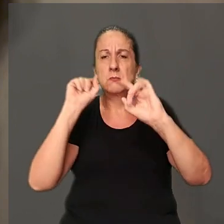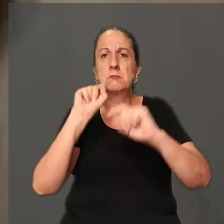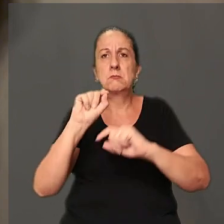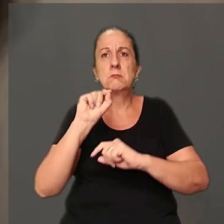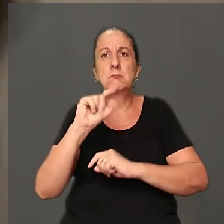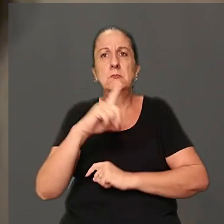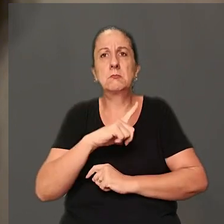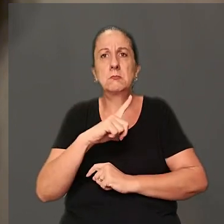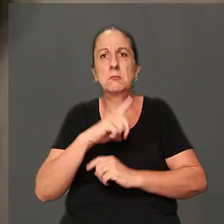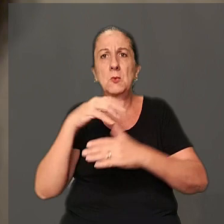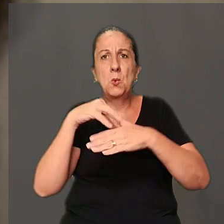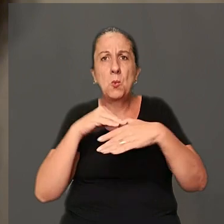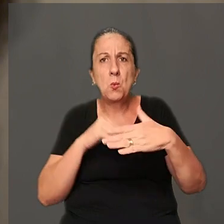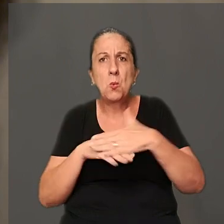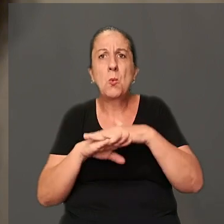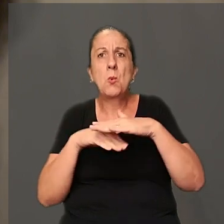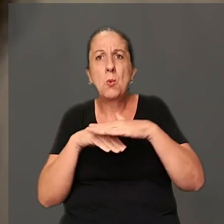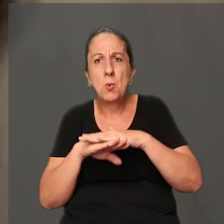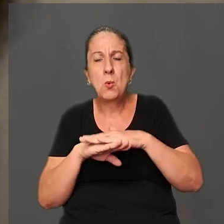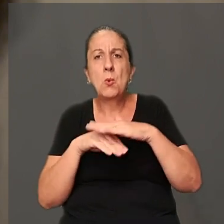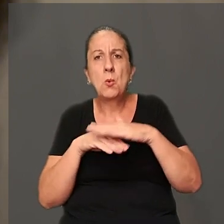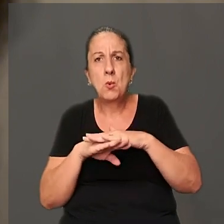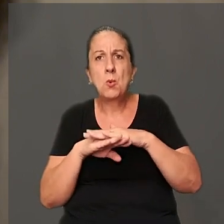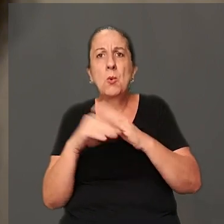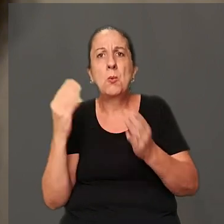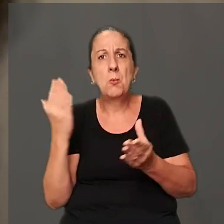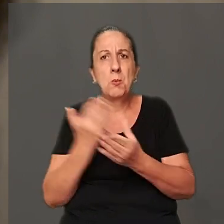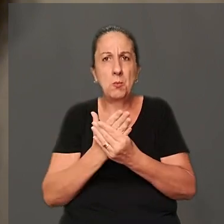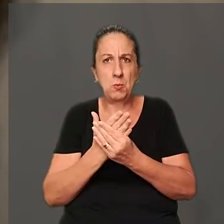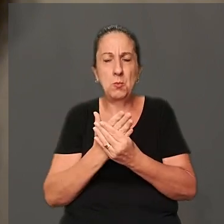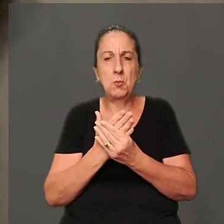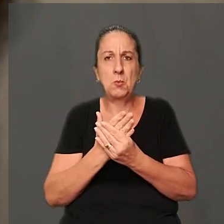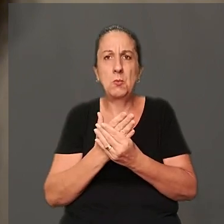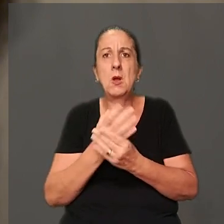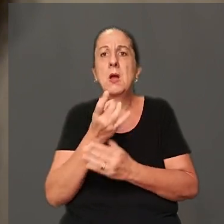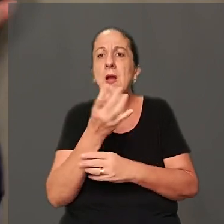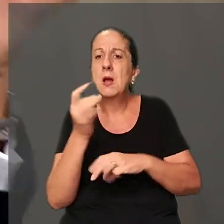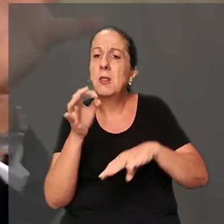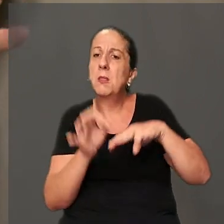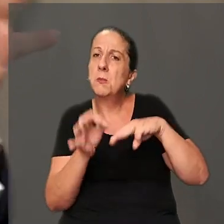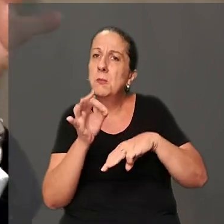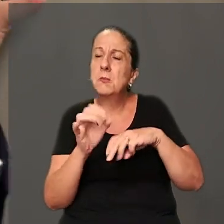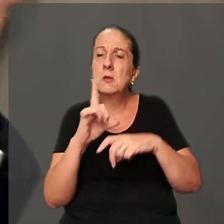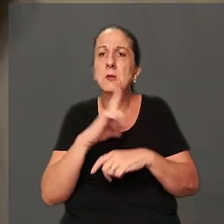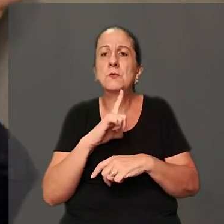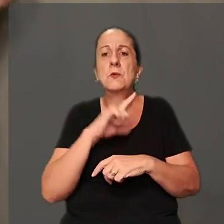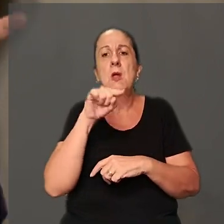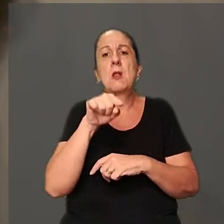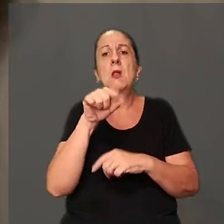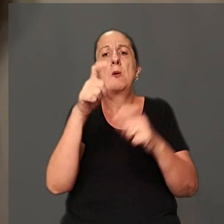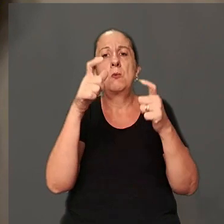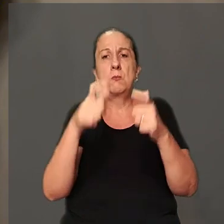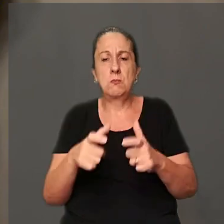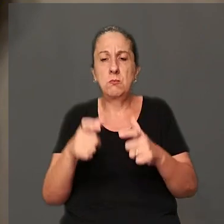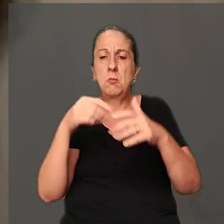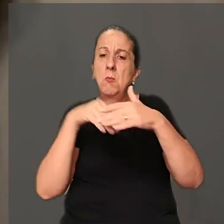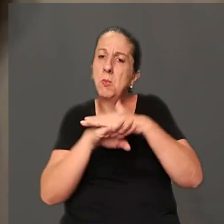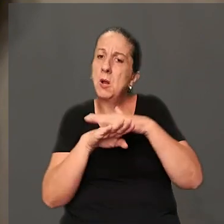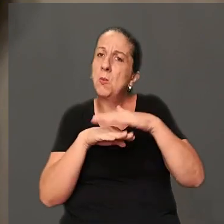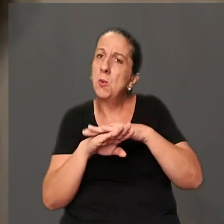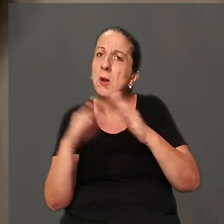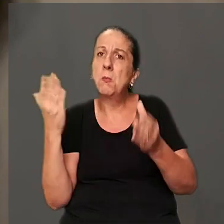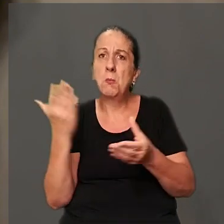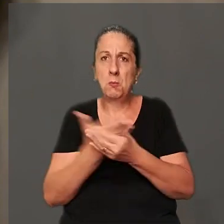era onde nós guardávamos os processos. Cada ministro tinha lá um ambiente para guardar os